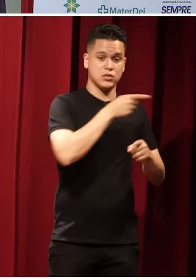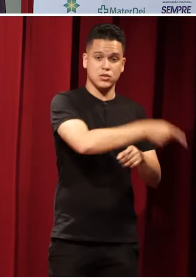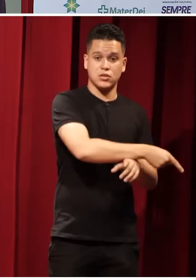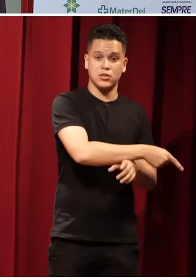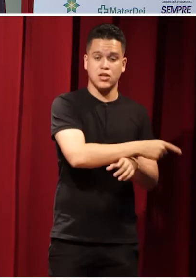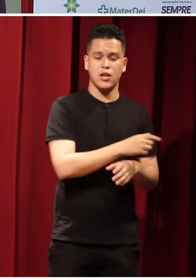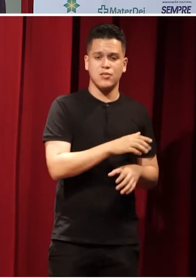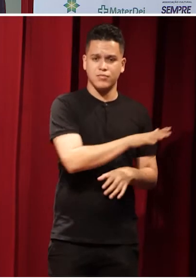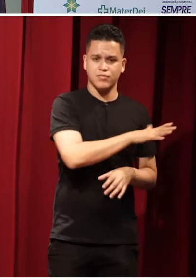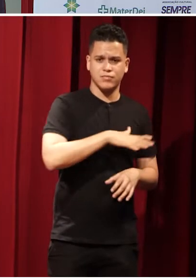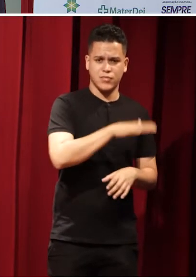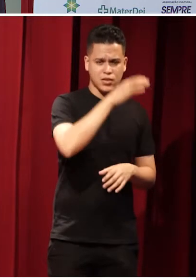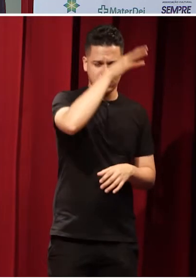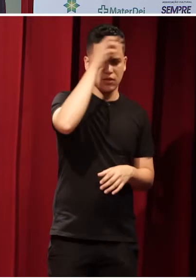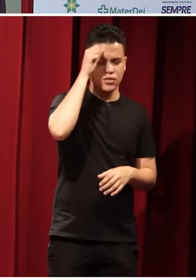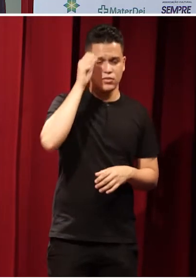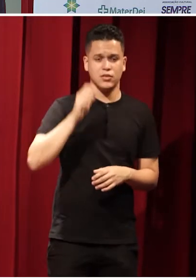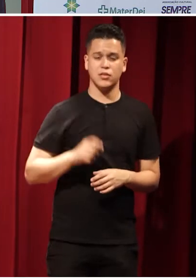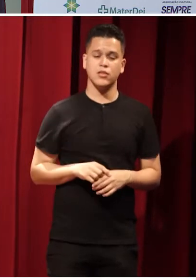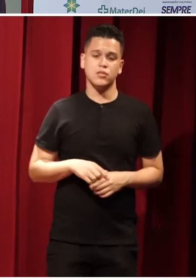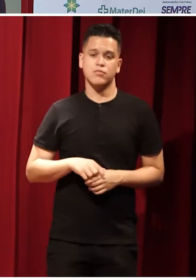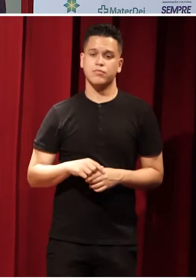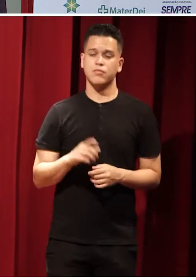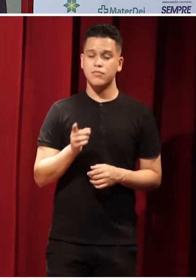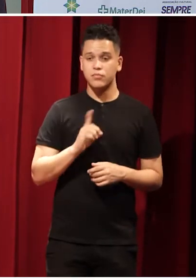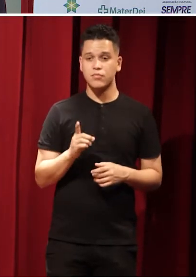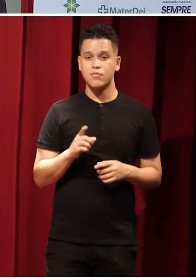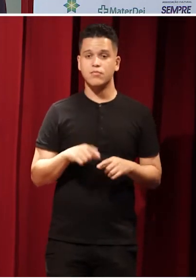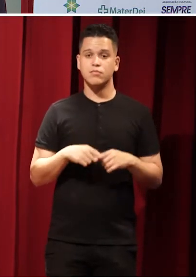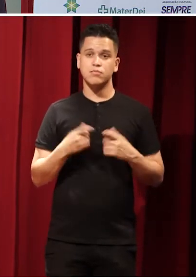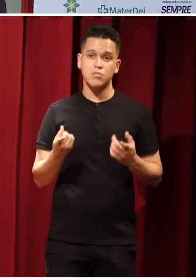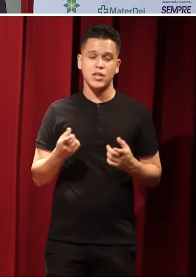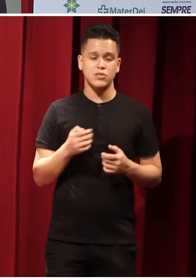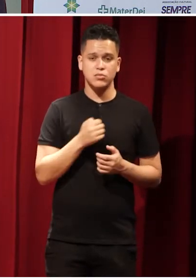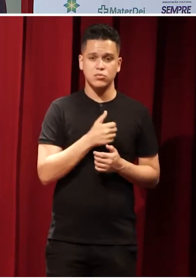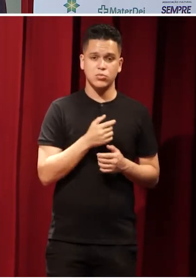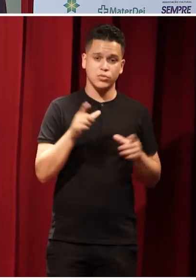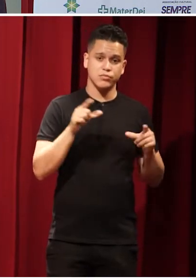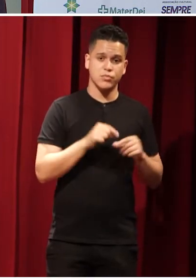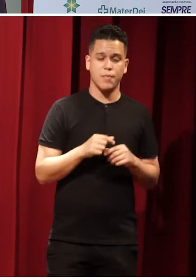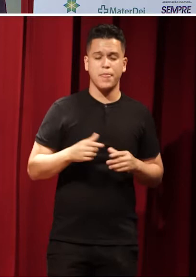mas não nas áreas protegidas. Hoje a Amazônia, além desse